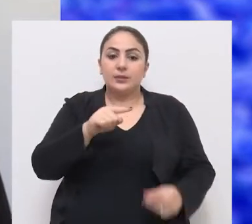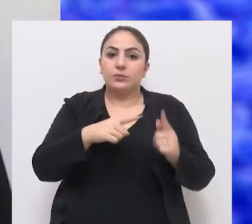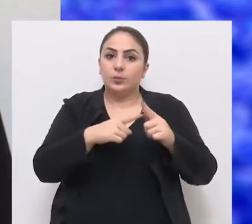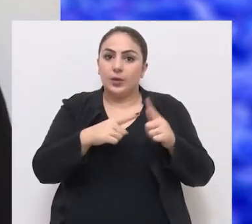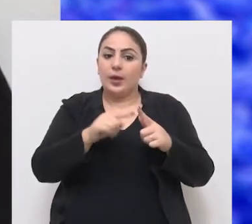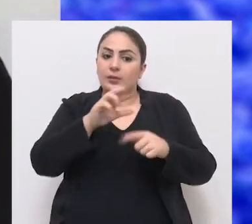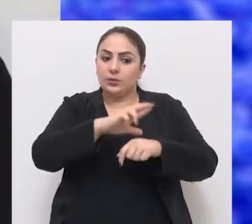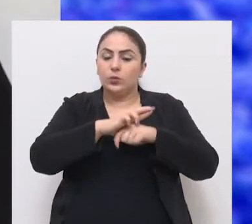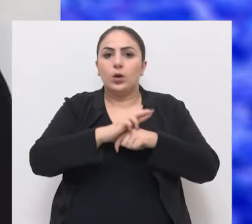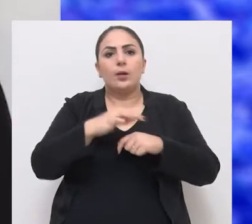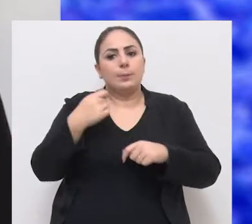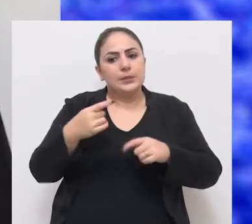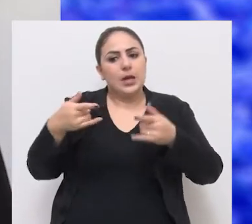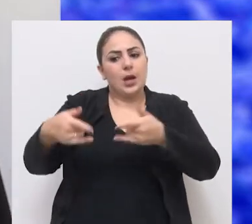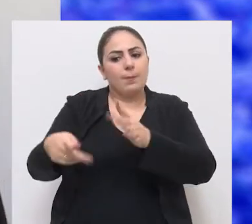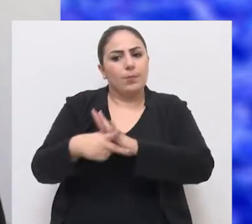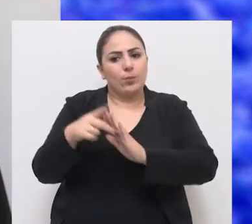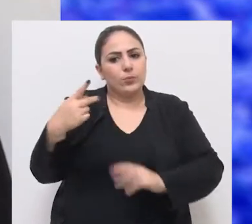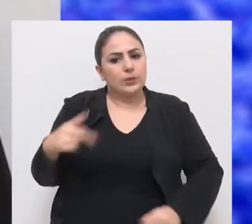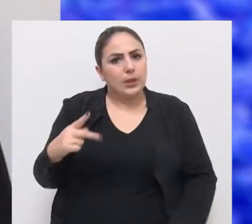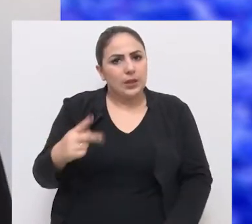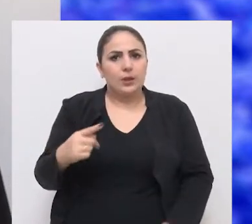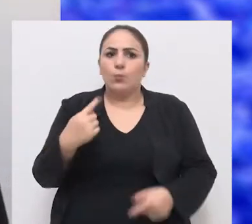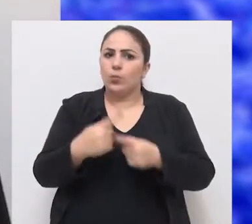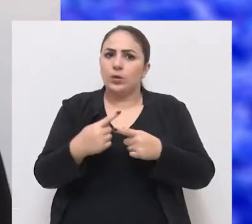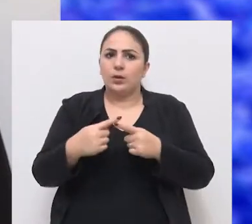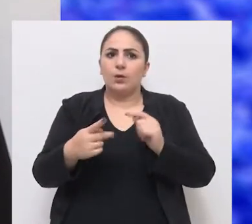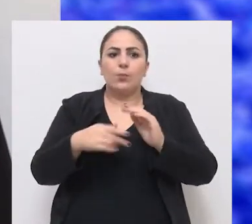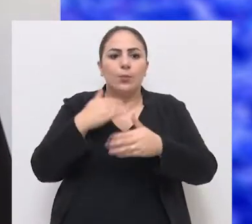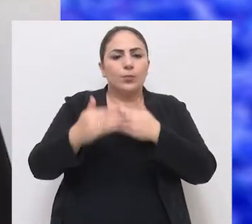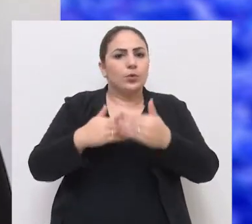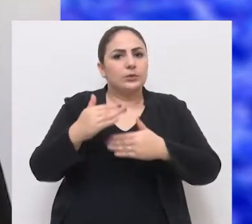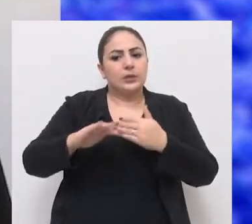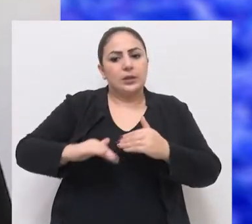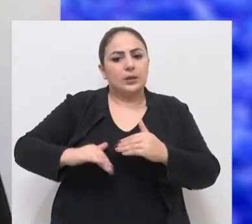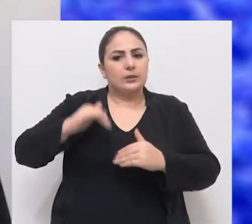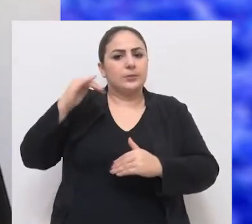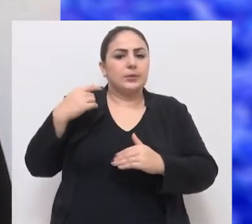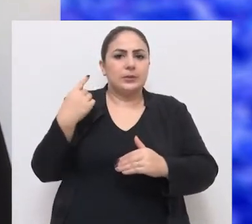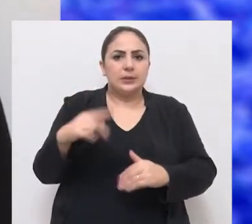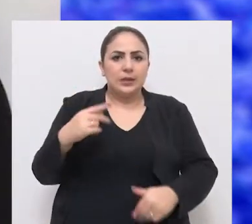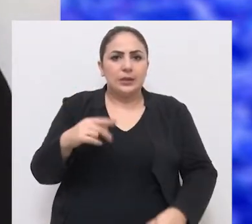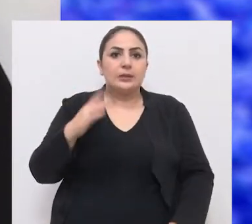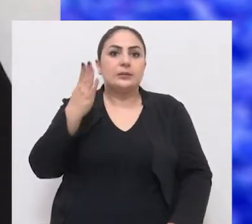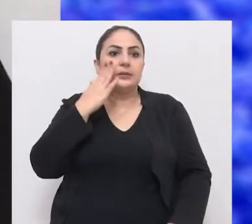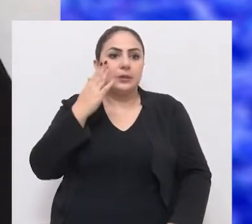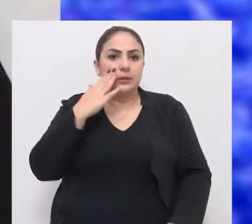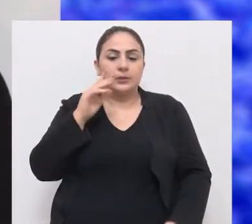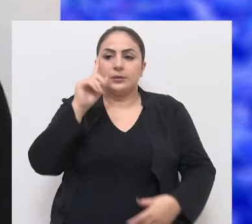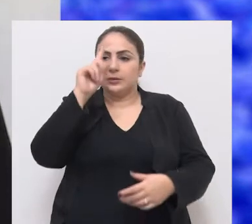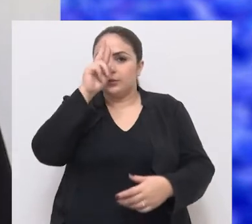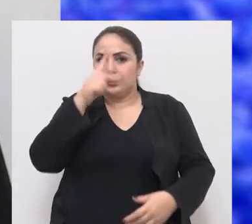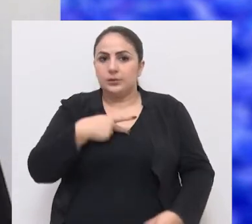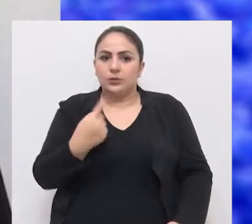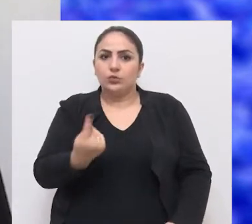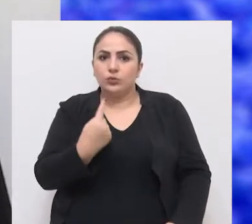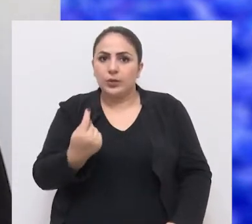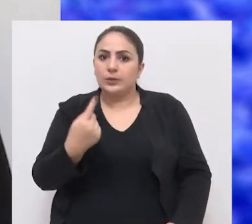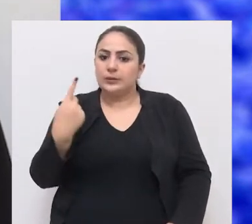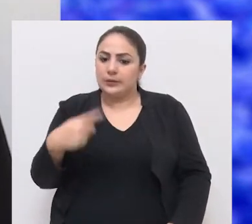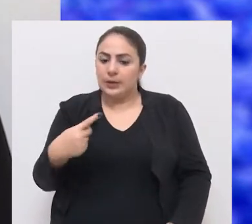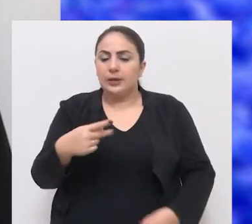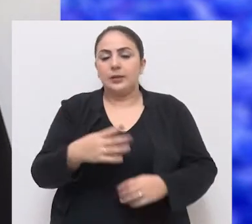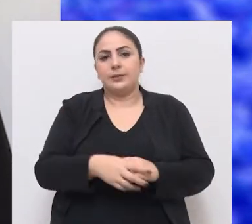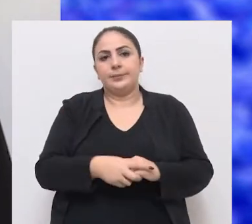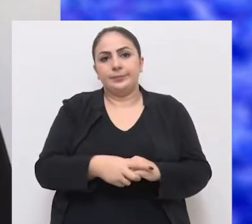ordem é segura. Não, meu filho tem que dormir na cama dele porque faz parte do processo de crescimento dele, faz parte do processo de individualidade